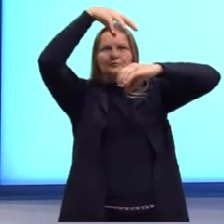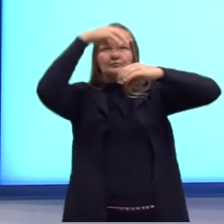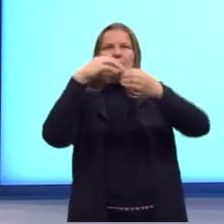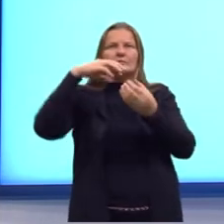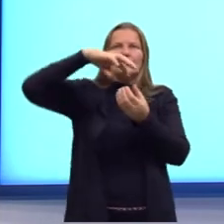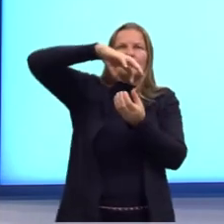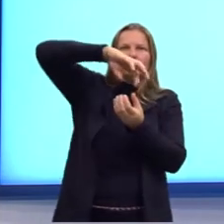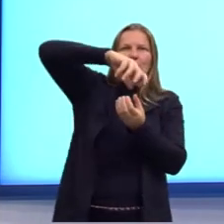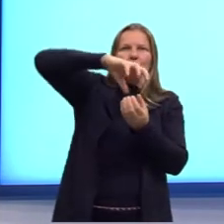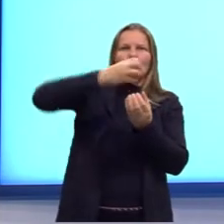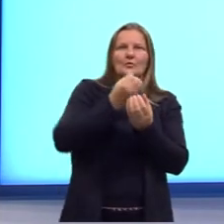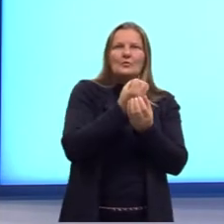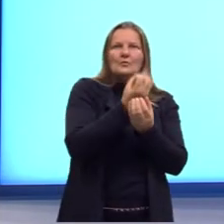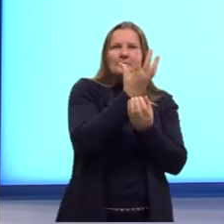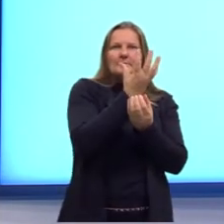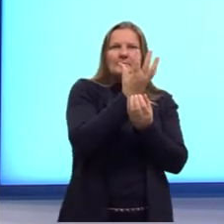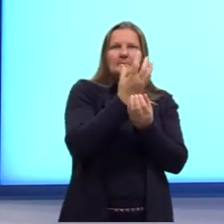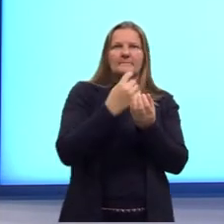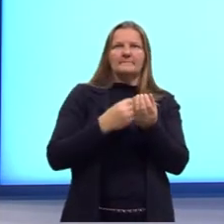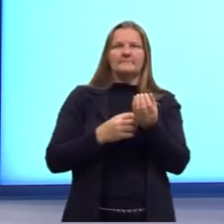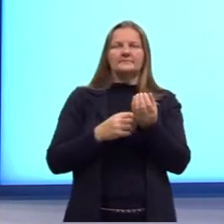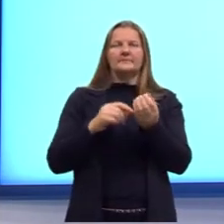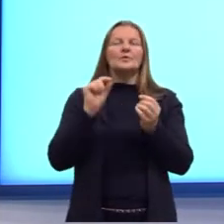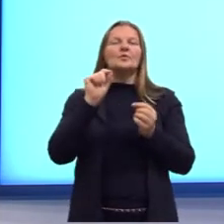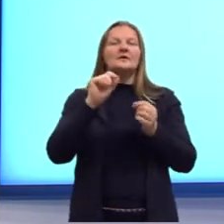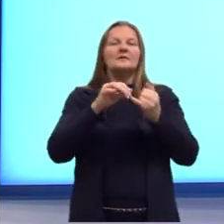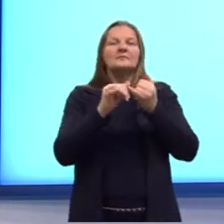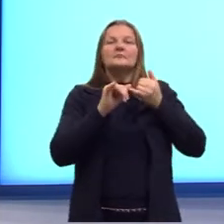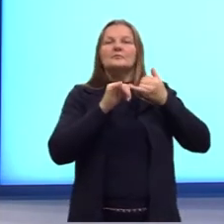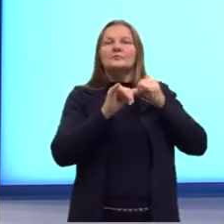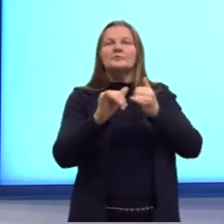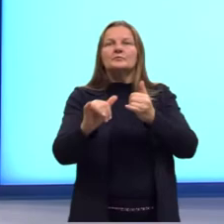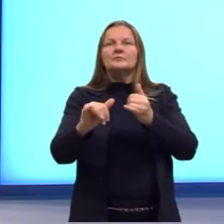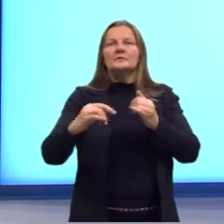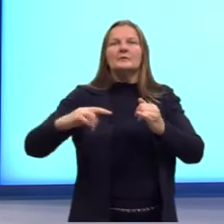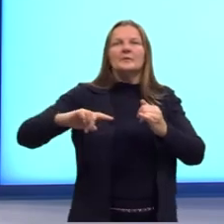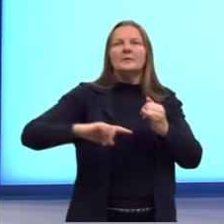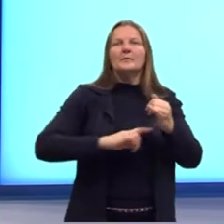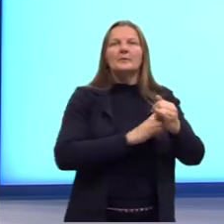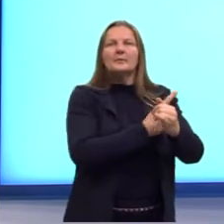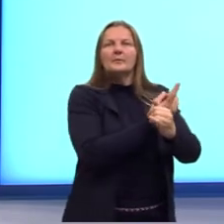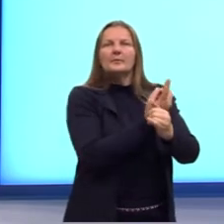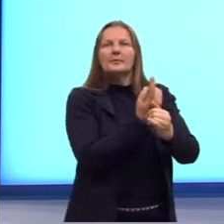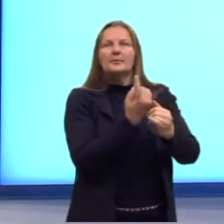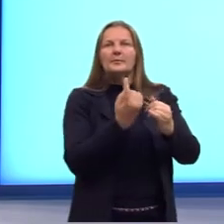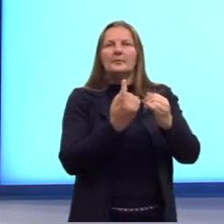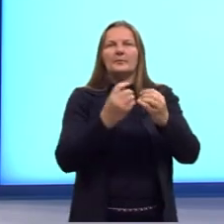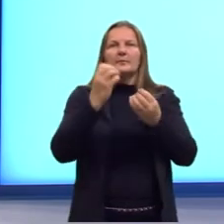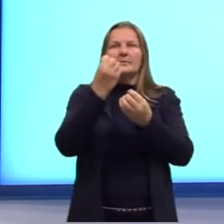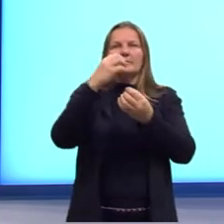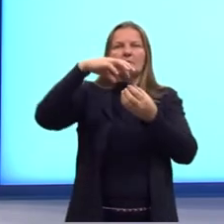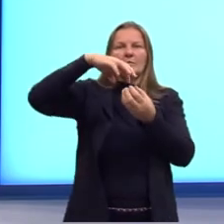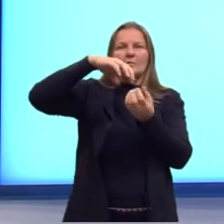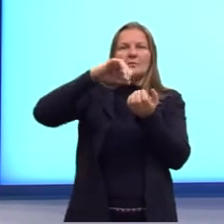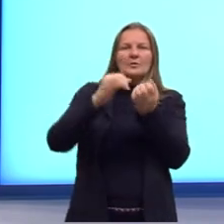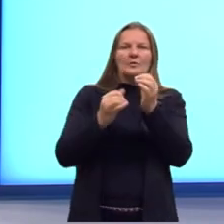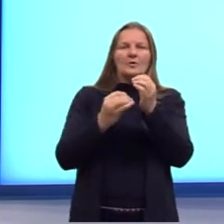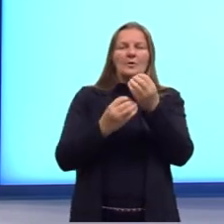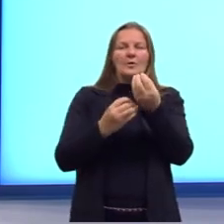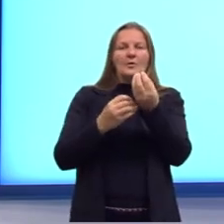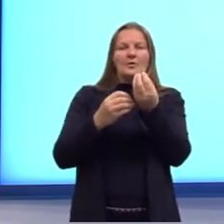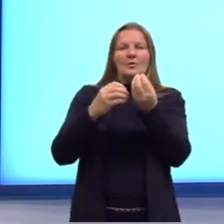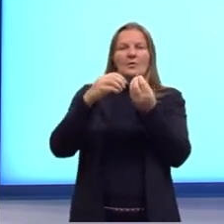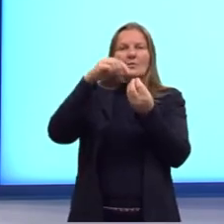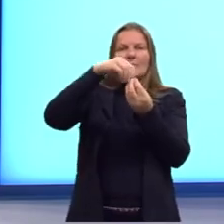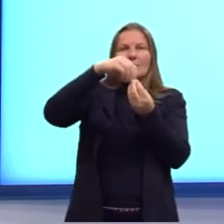tá a corrente vai fazer o que ela vai passar pela vou pagar né Vai acender né Se eu tiver um gerador aqui